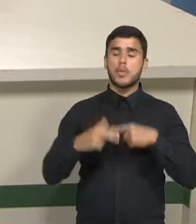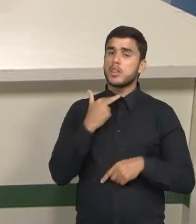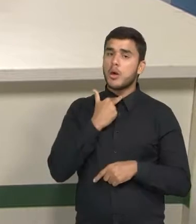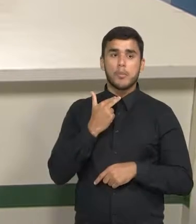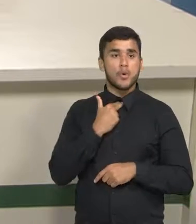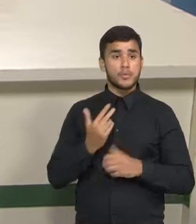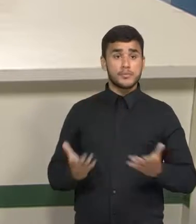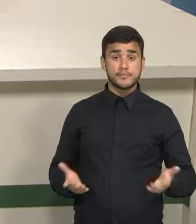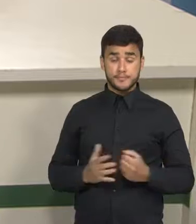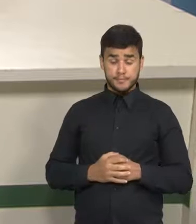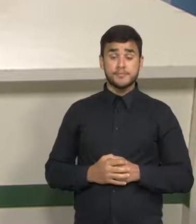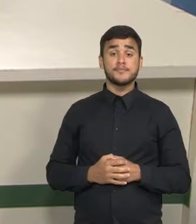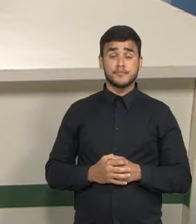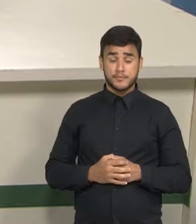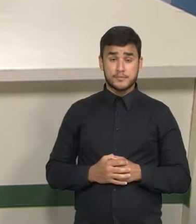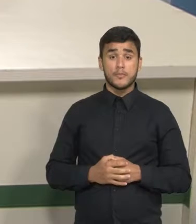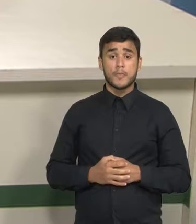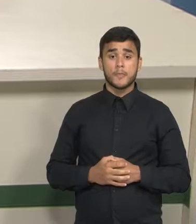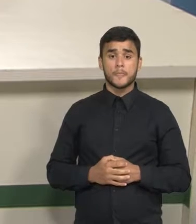E